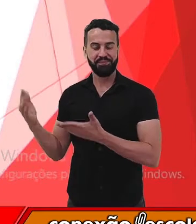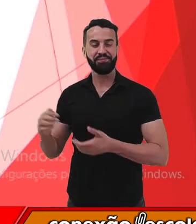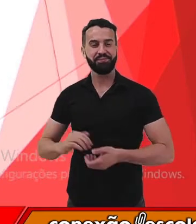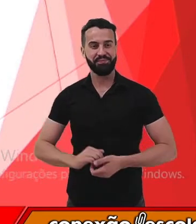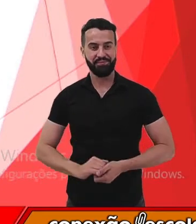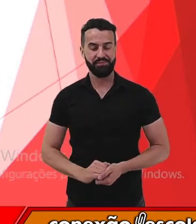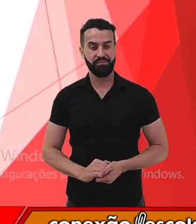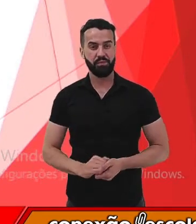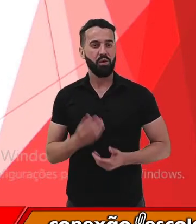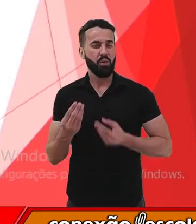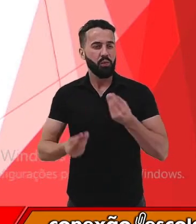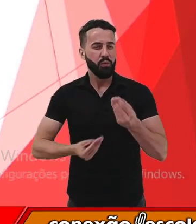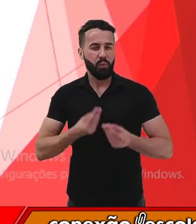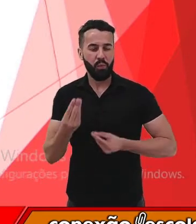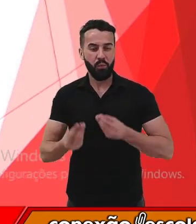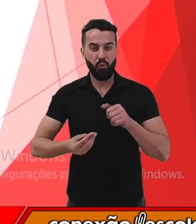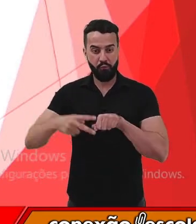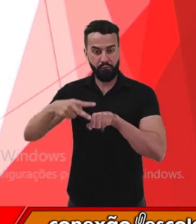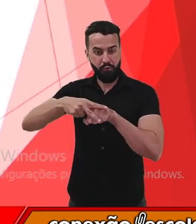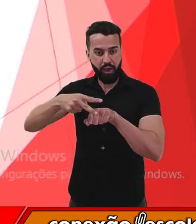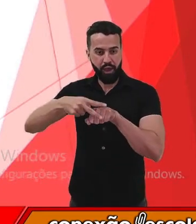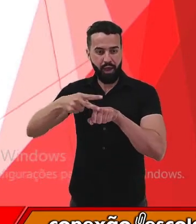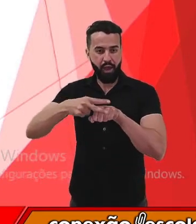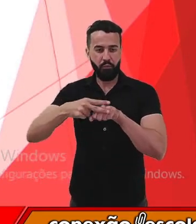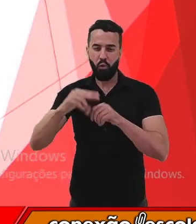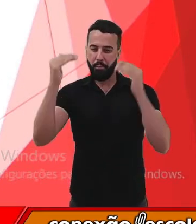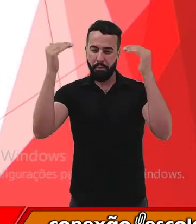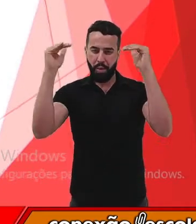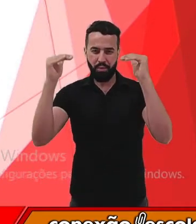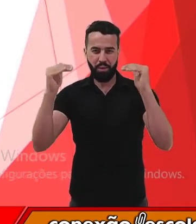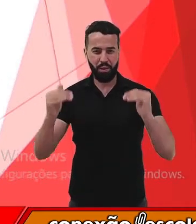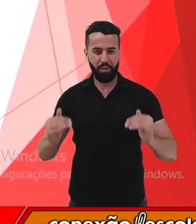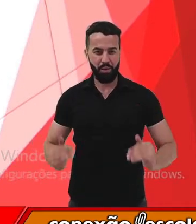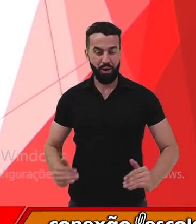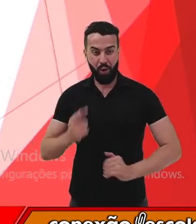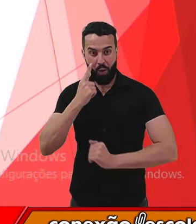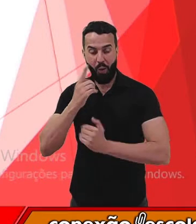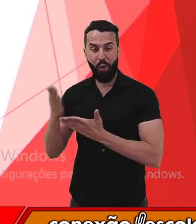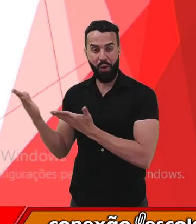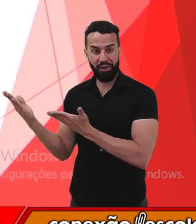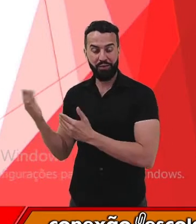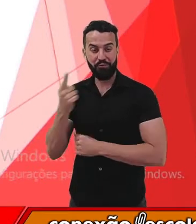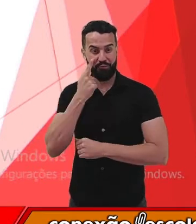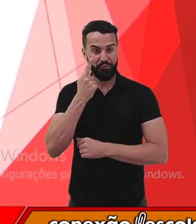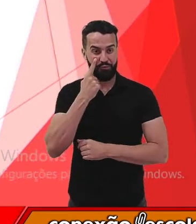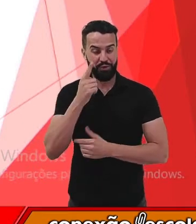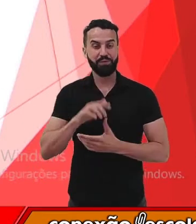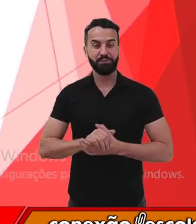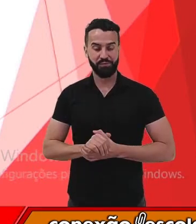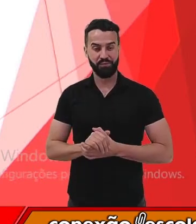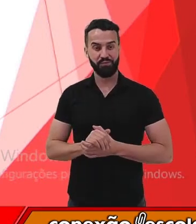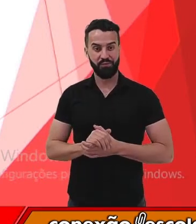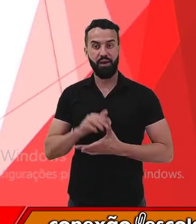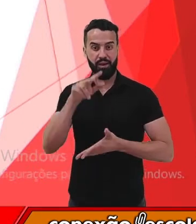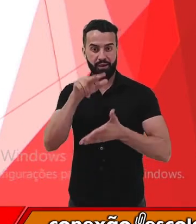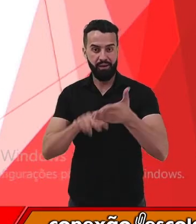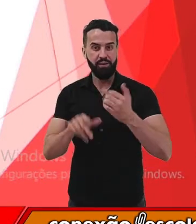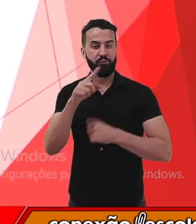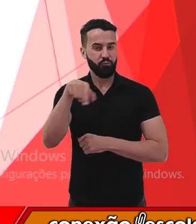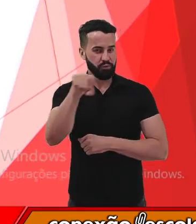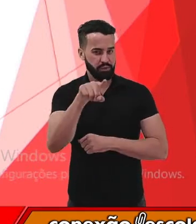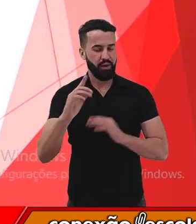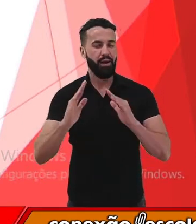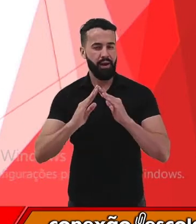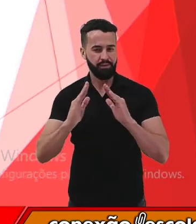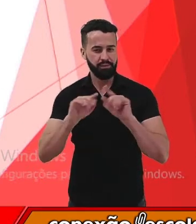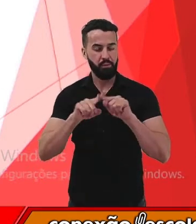aí, conjugado, olha só, nós temos essa tabela. Vamos ler cada uma delas? Eu leio e espero que em casa